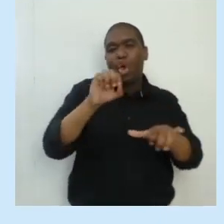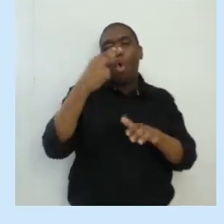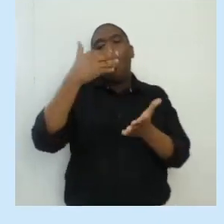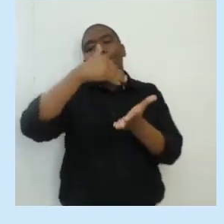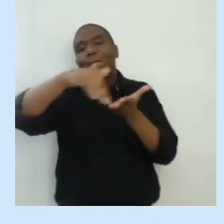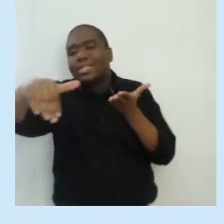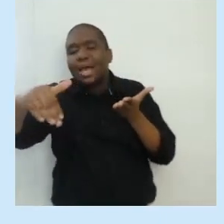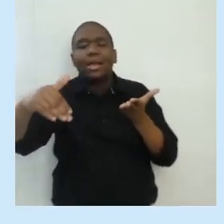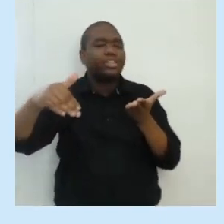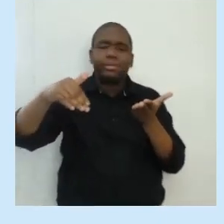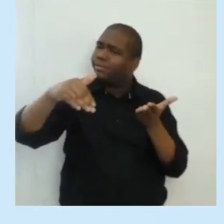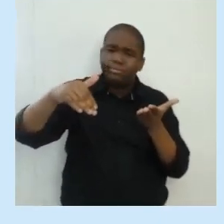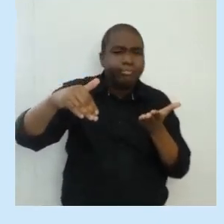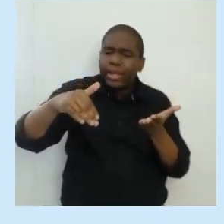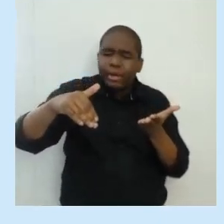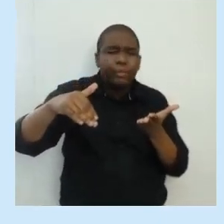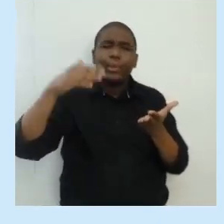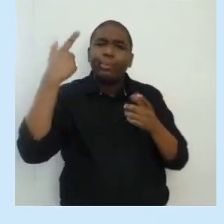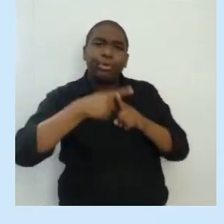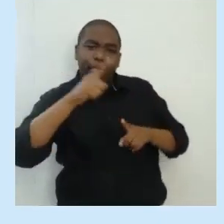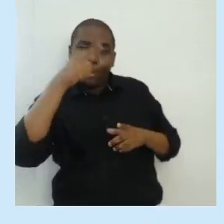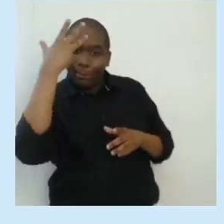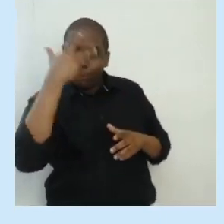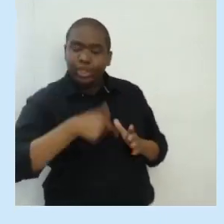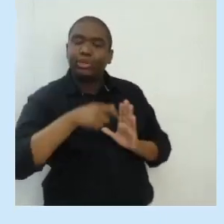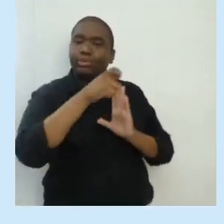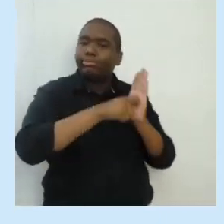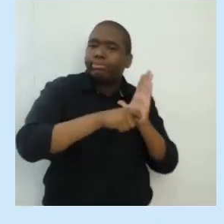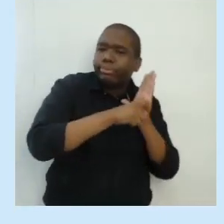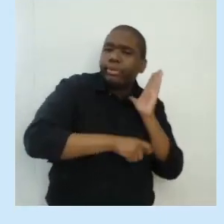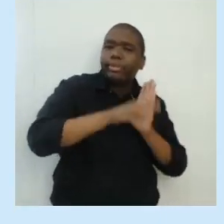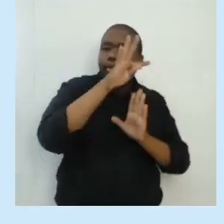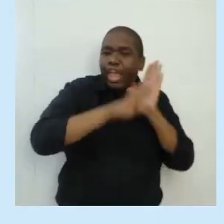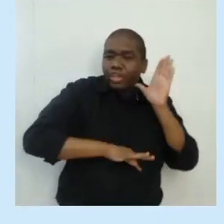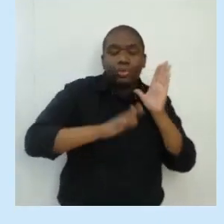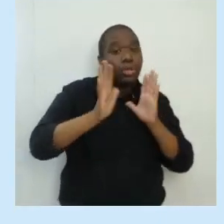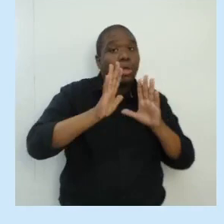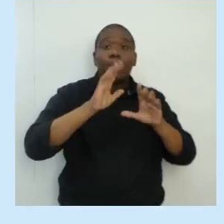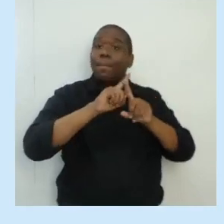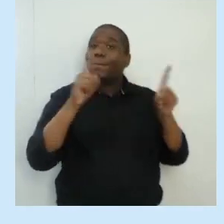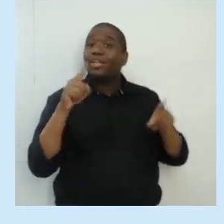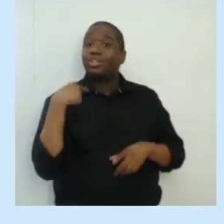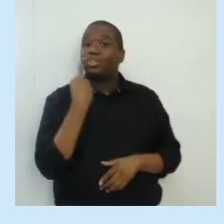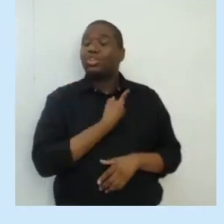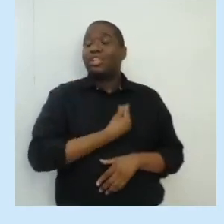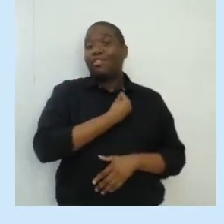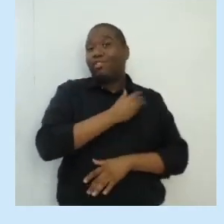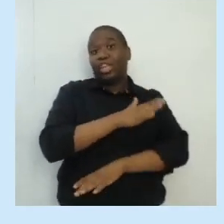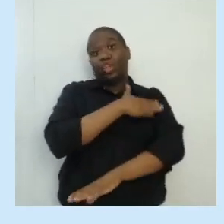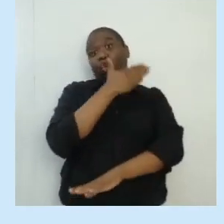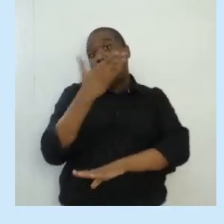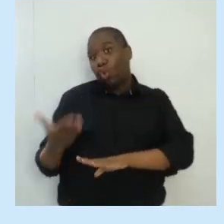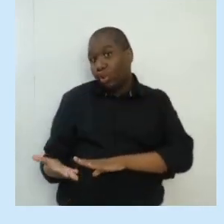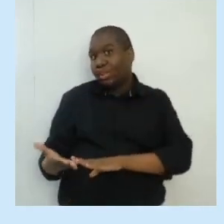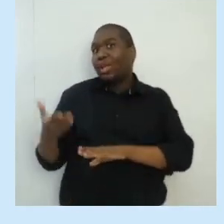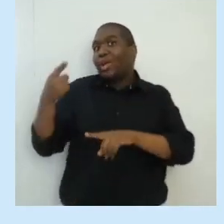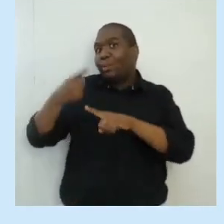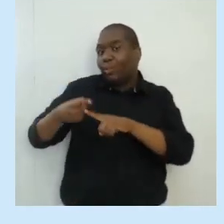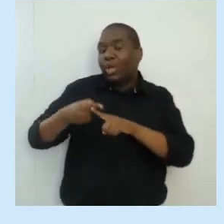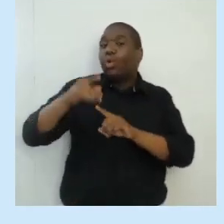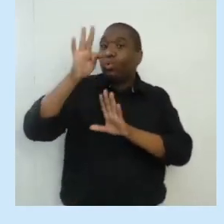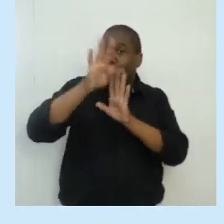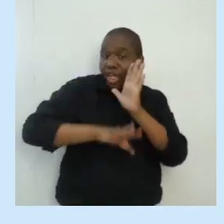para alguém ou no processo de produção textual na escola, mas para a vida toda. Afinal de contas, um texto